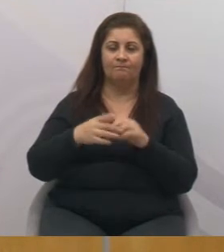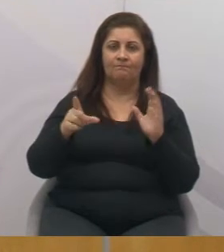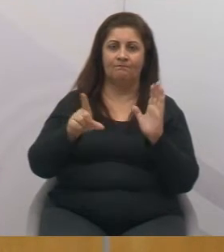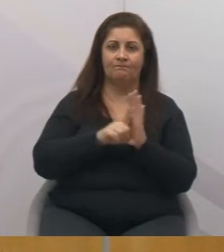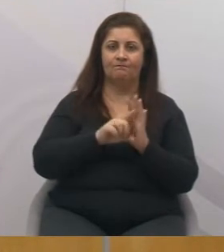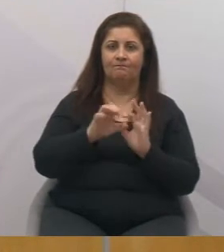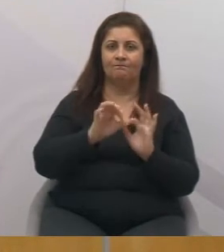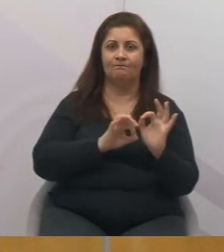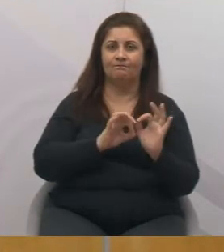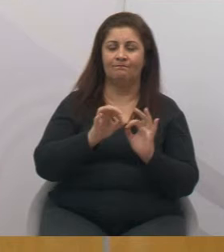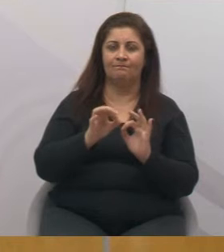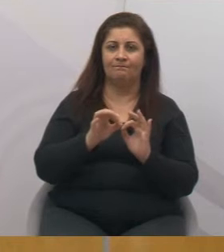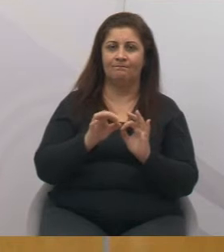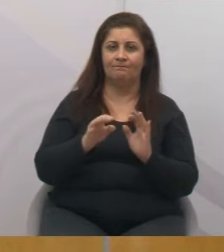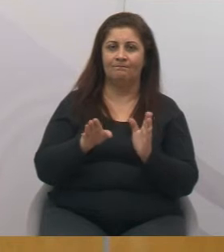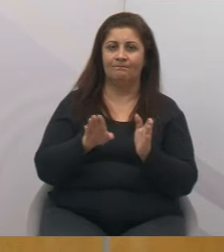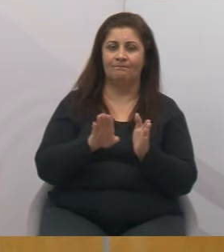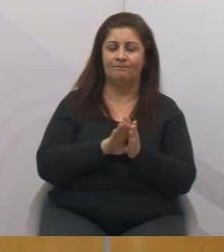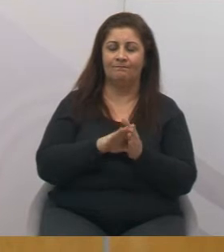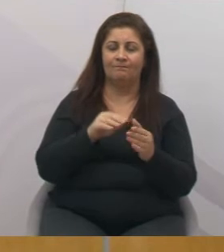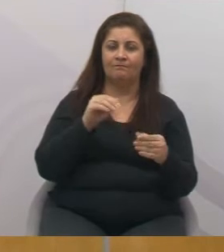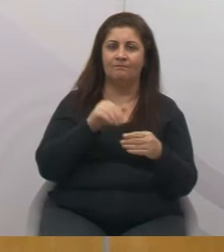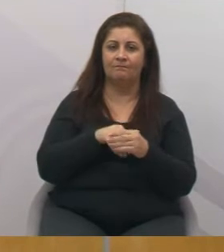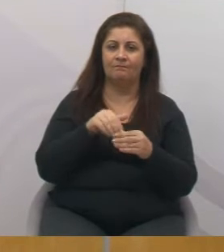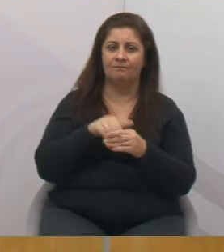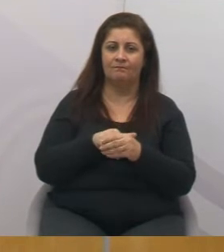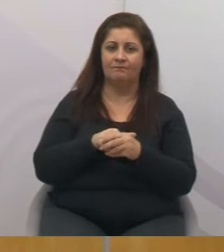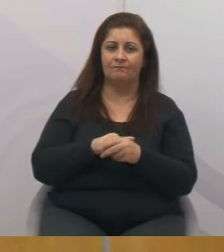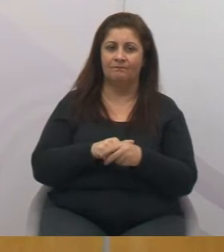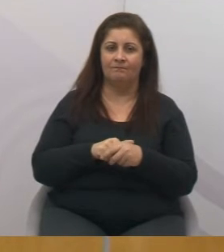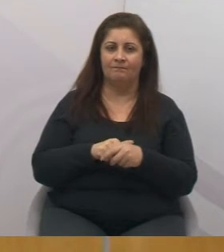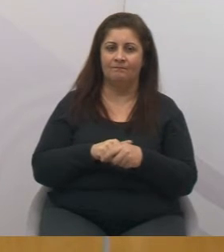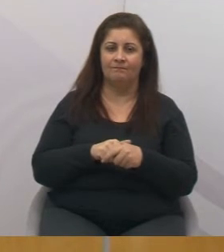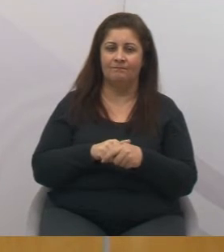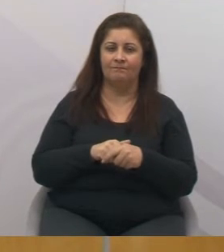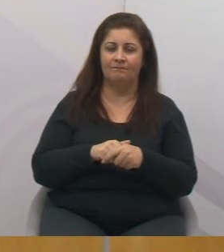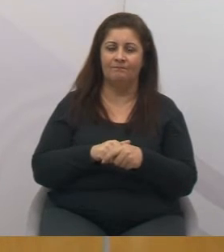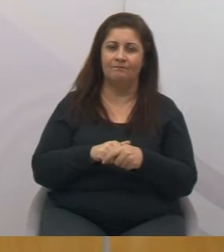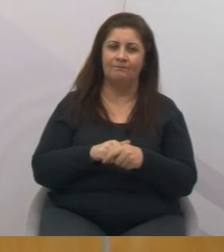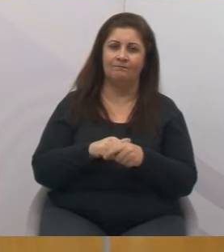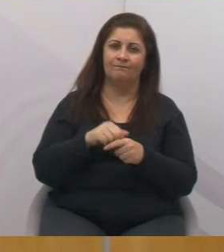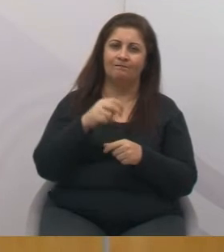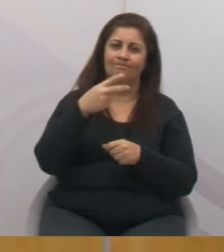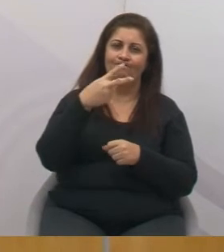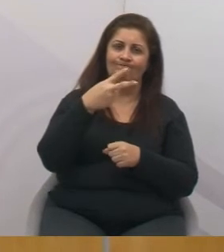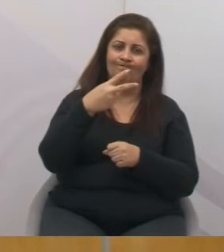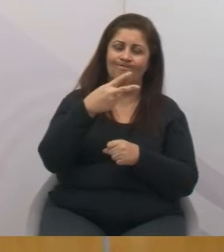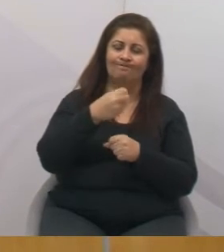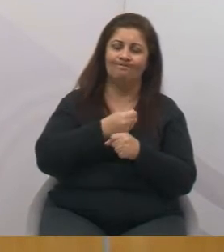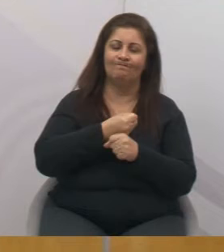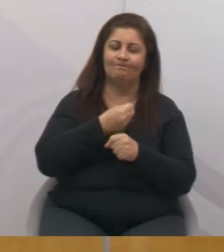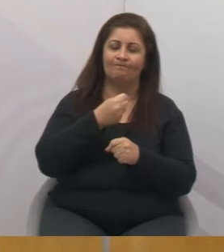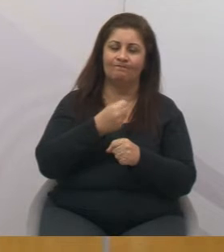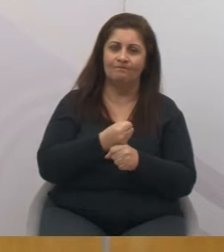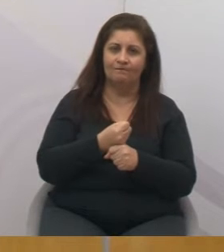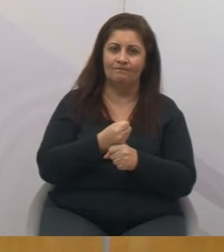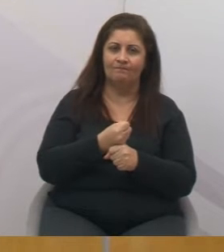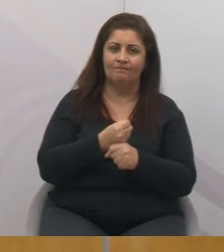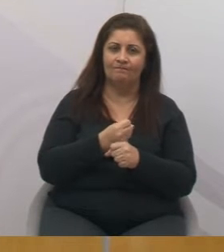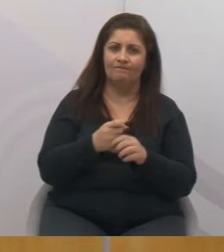regulamentadora chegou para essa análise e votação. São mais de 2 anos com essa